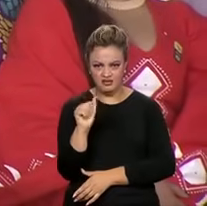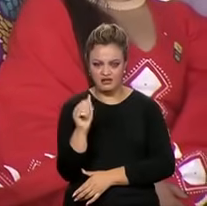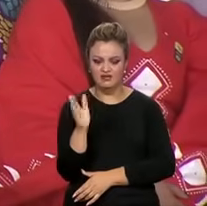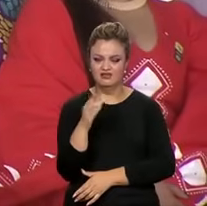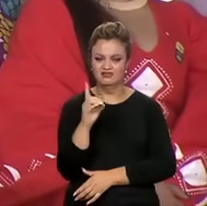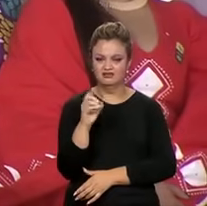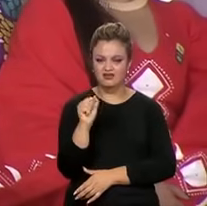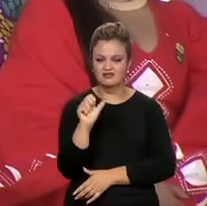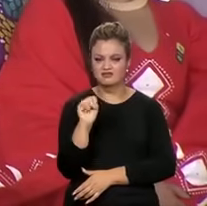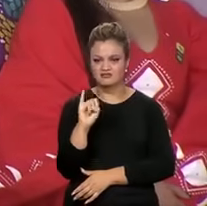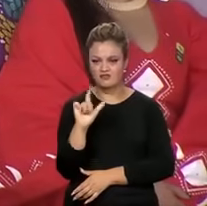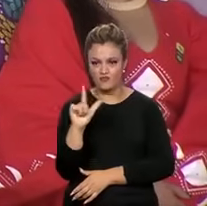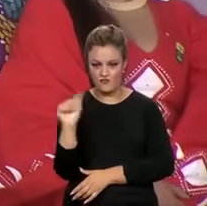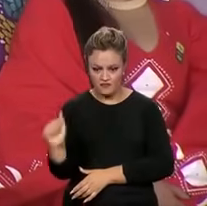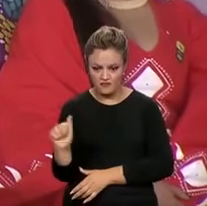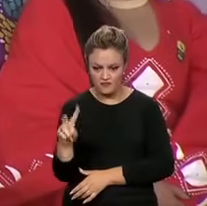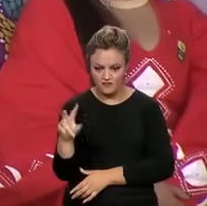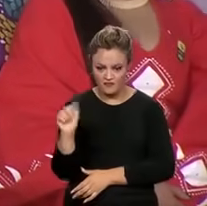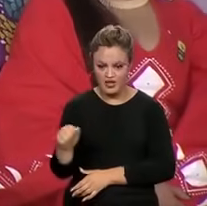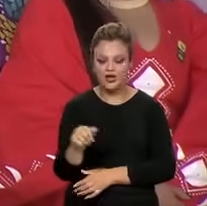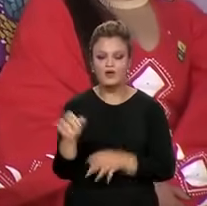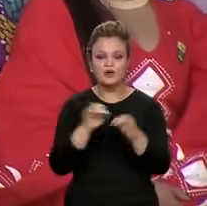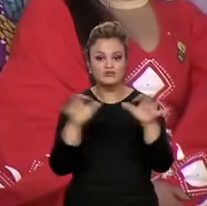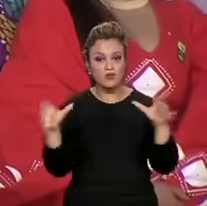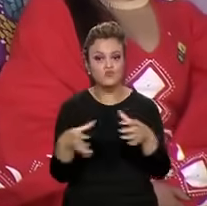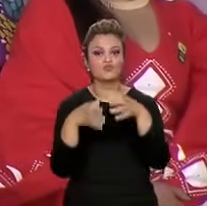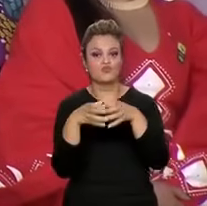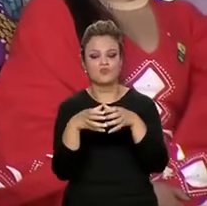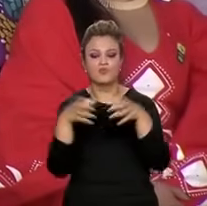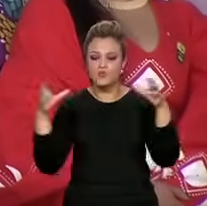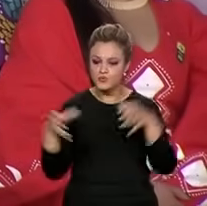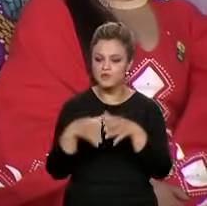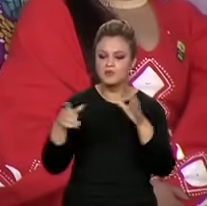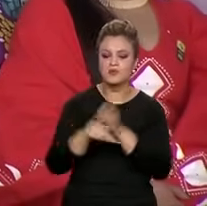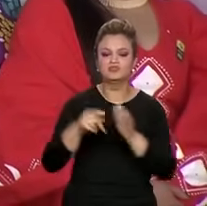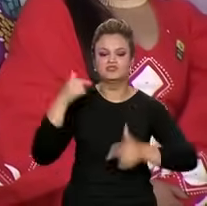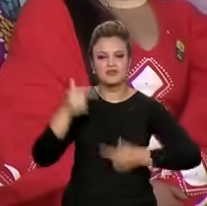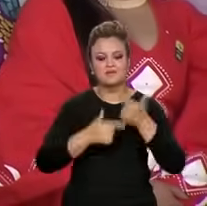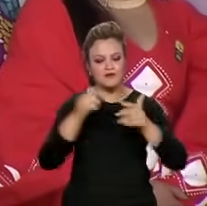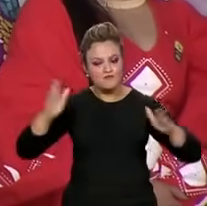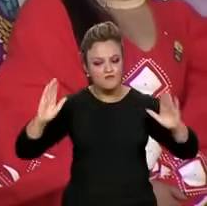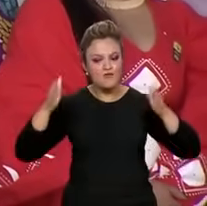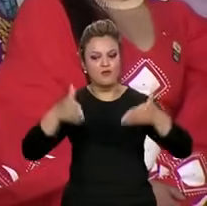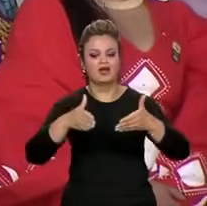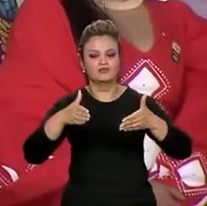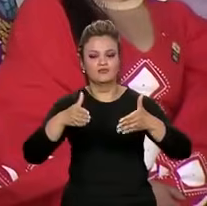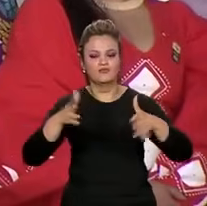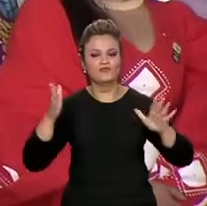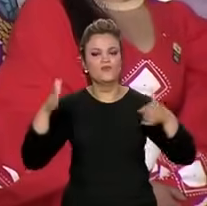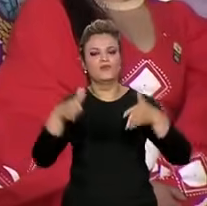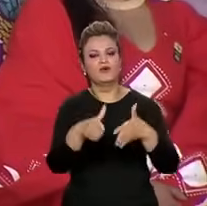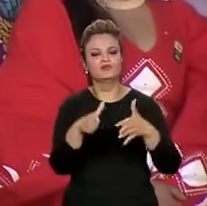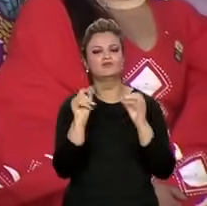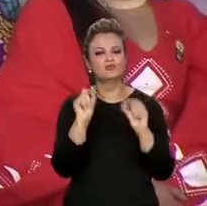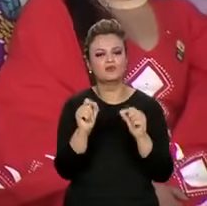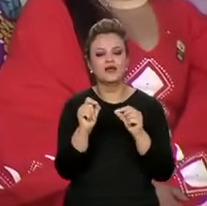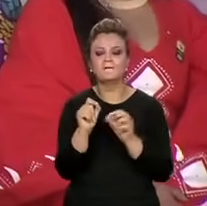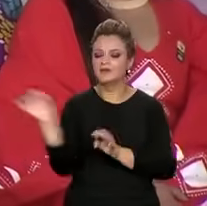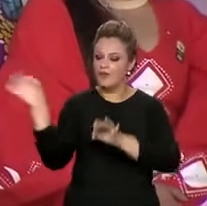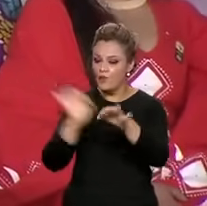da secretaria de mulheres uma comissão um grupo de trabalho específico e especial